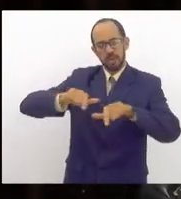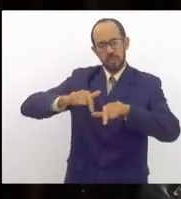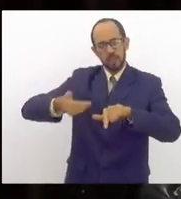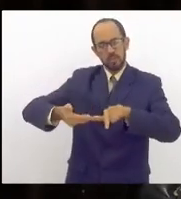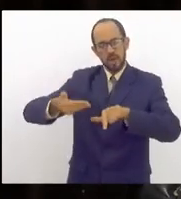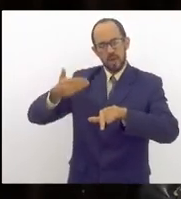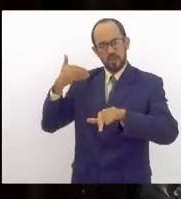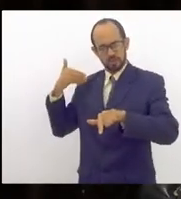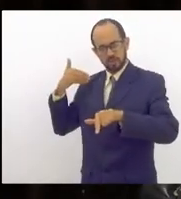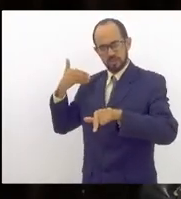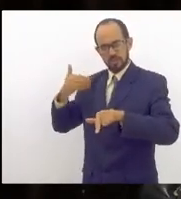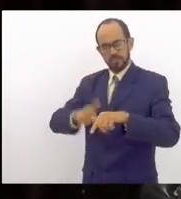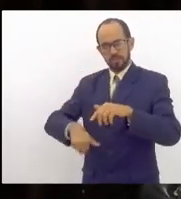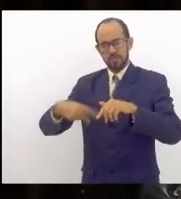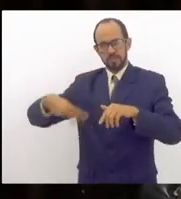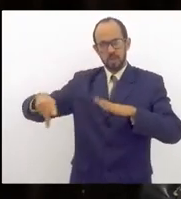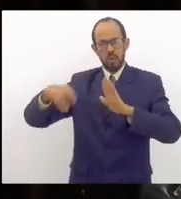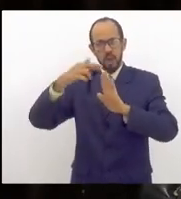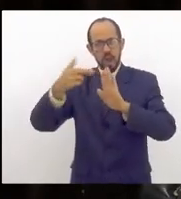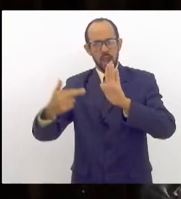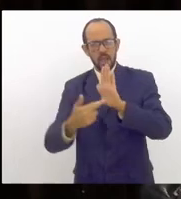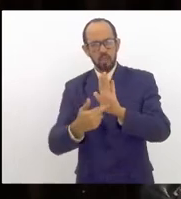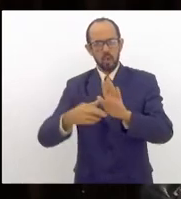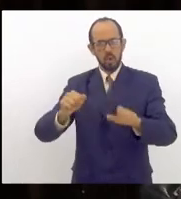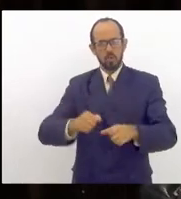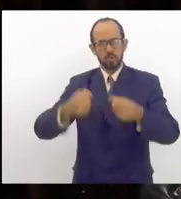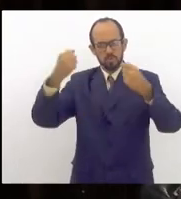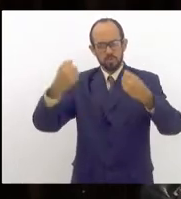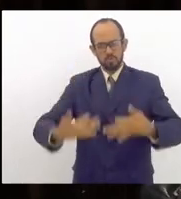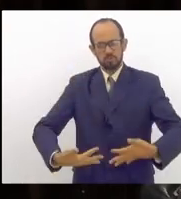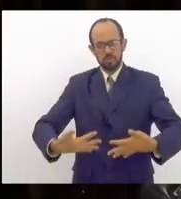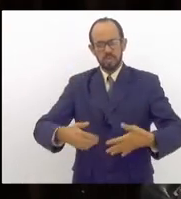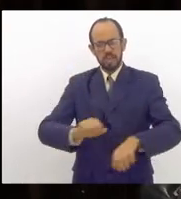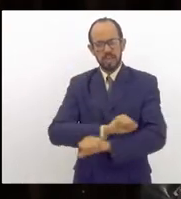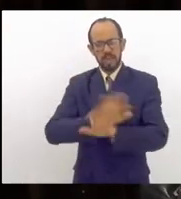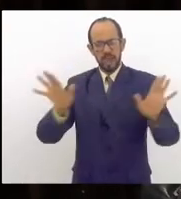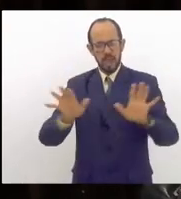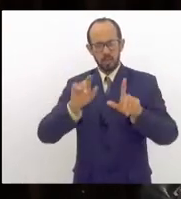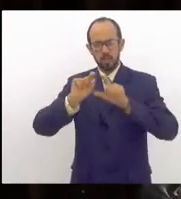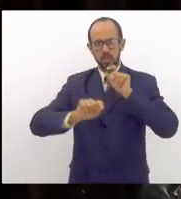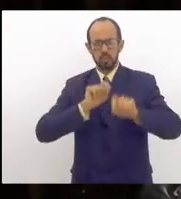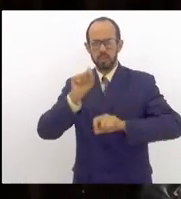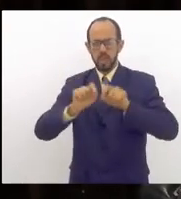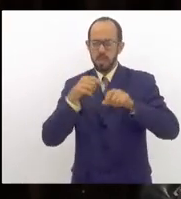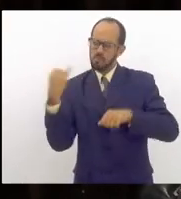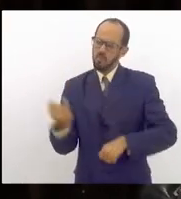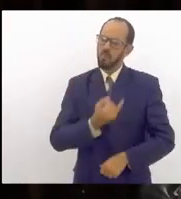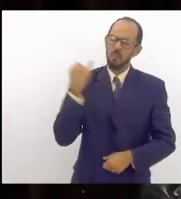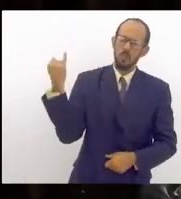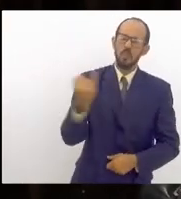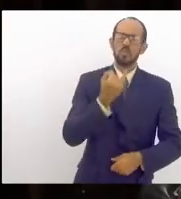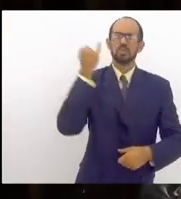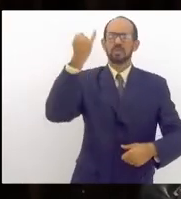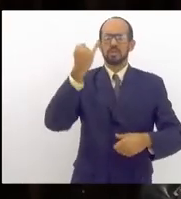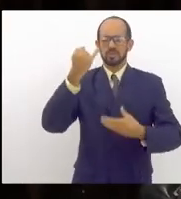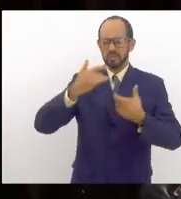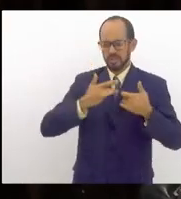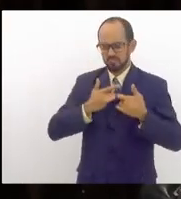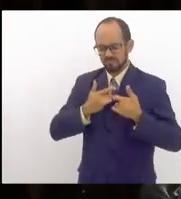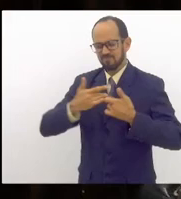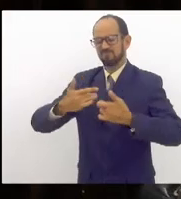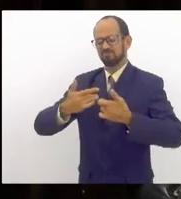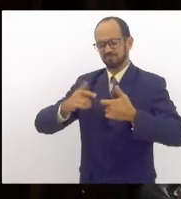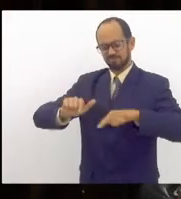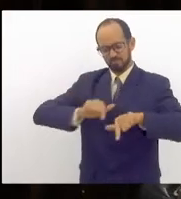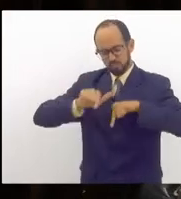Mônica com esse relatório com essa prestação de contas só reforça justamente né a importância e a entrega né Desse